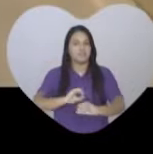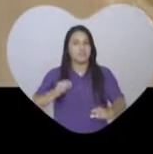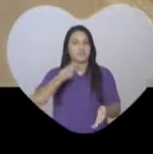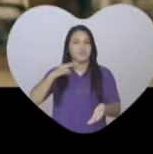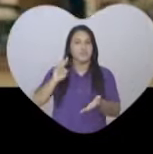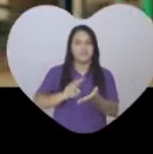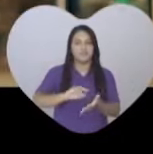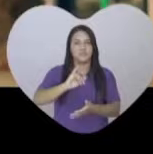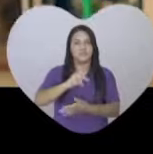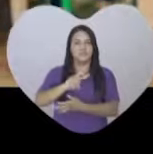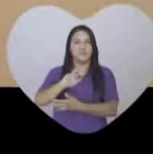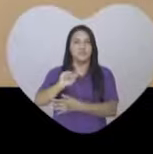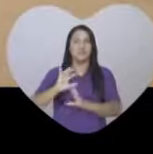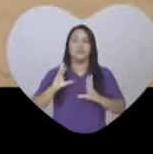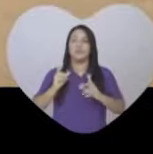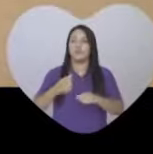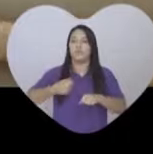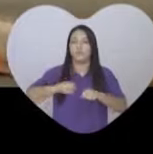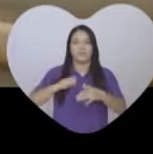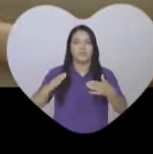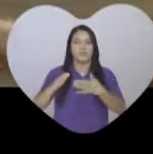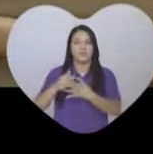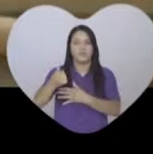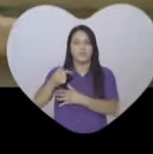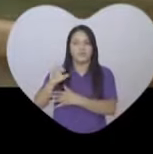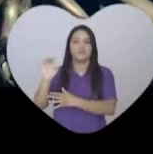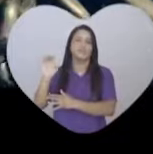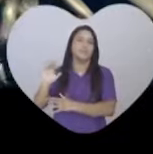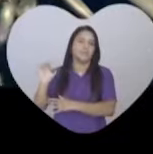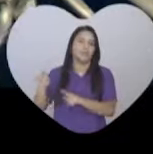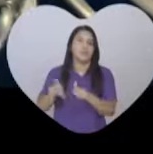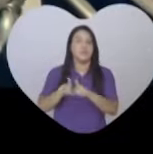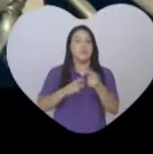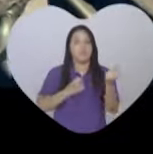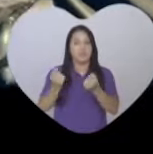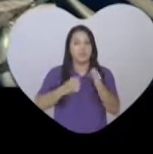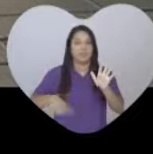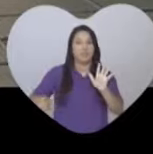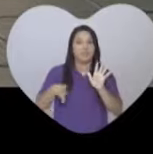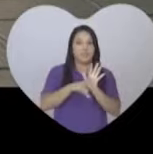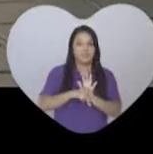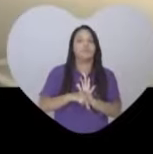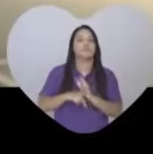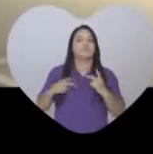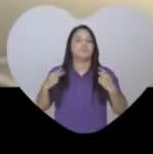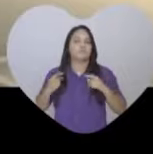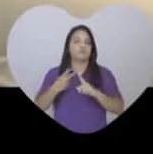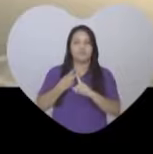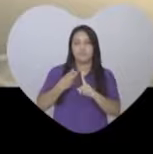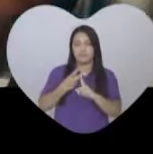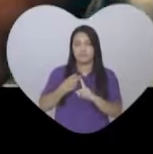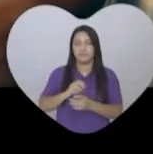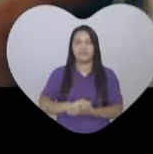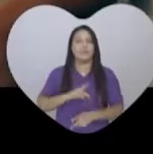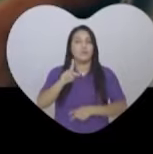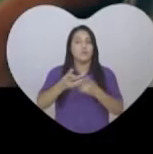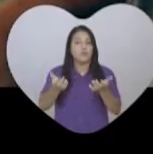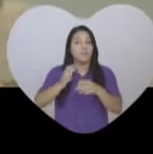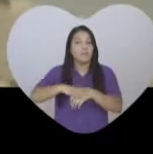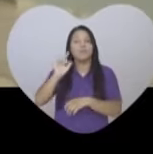de reais, que vai zerar o IPVA de todas as motos de até 170 cilindradas e de carros próprios que rodam